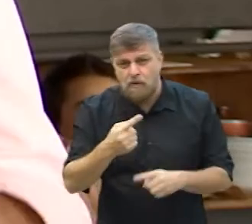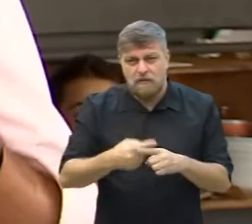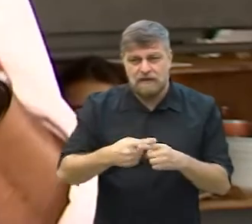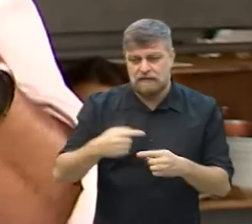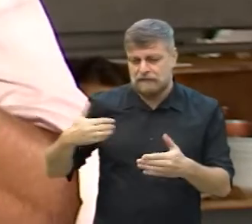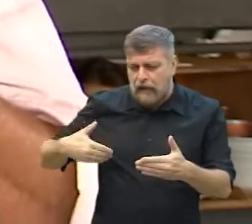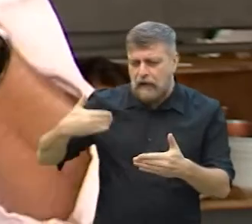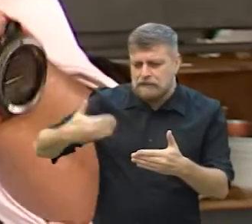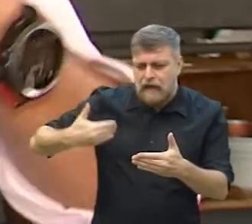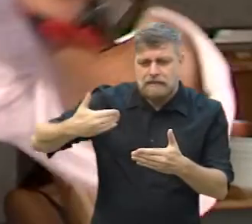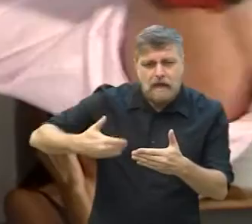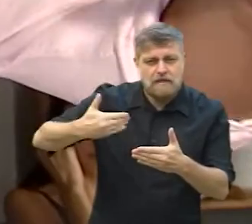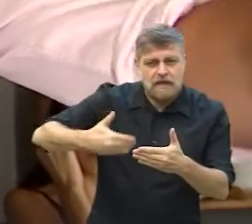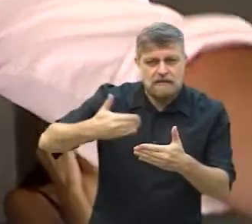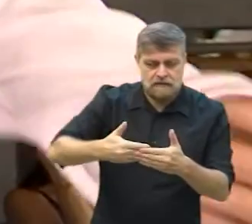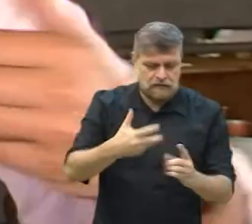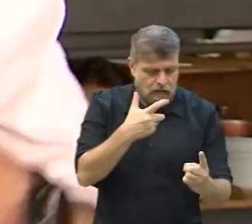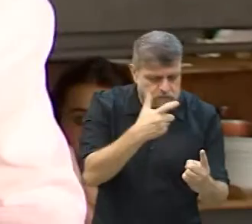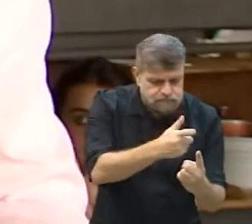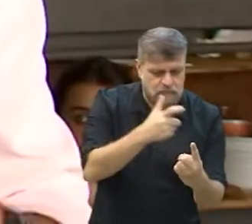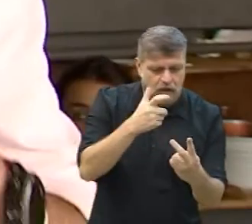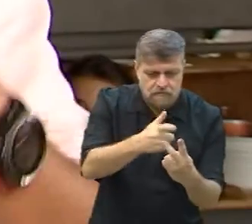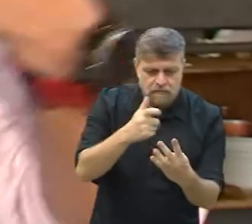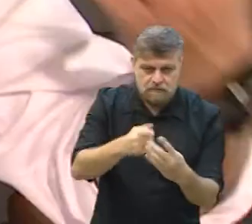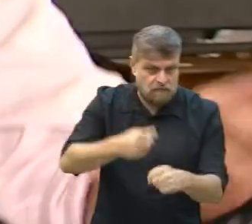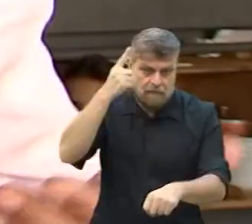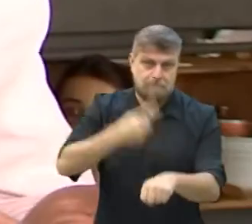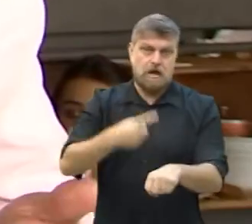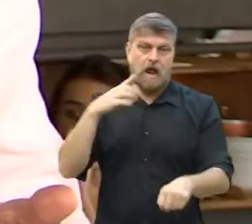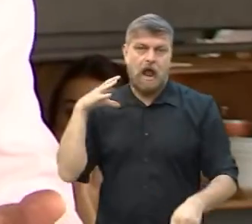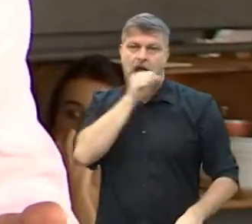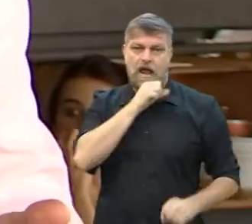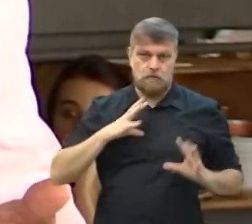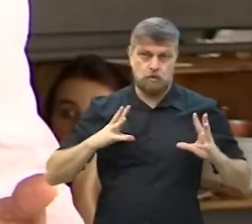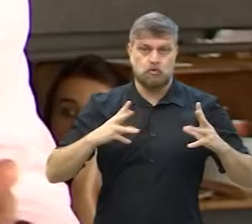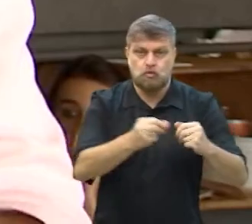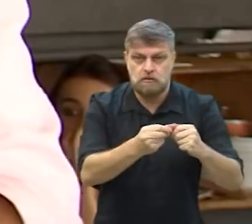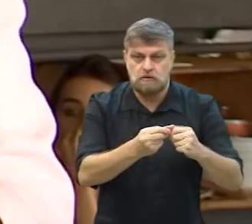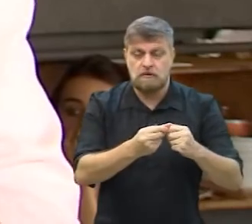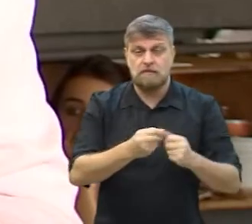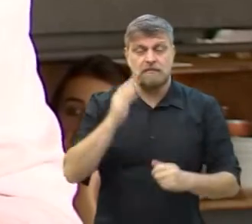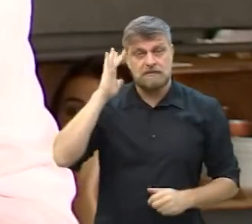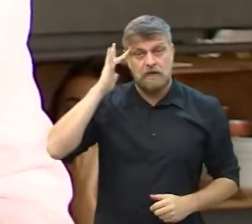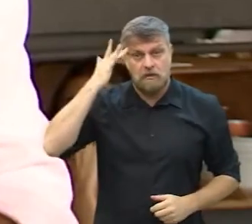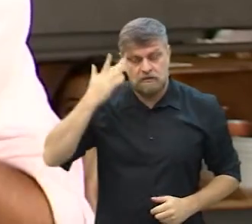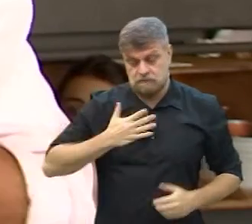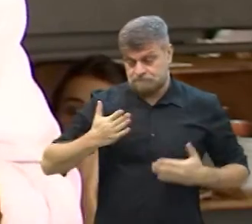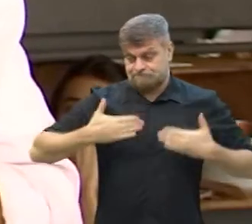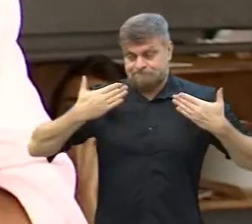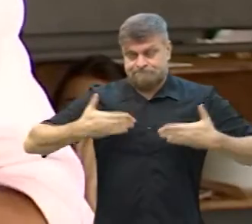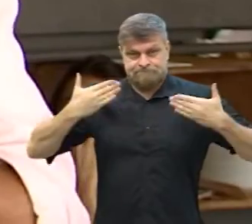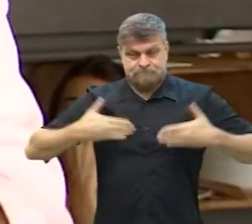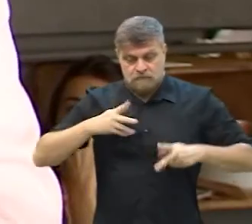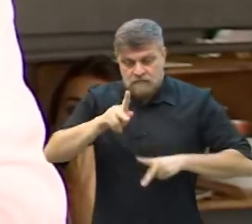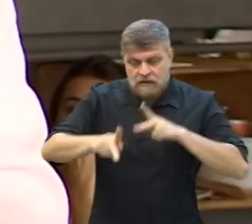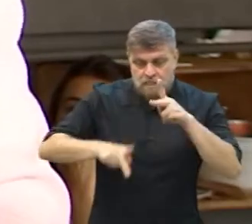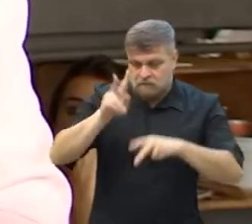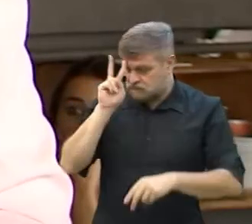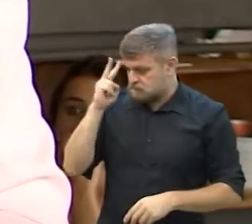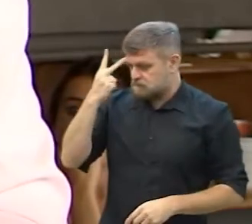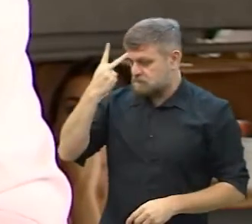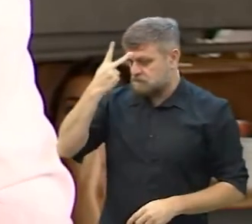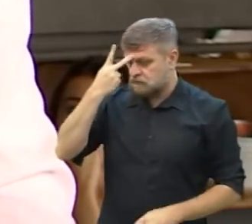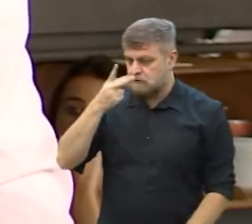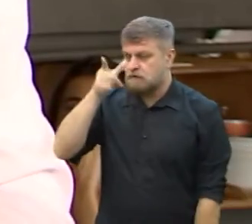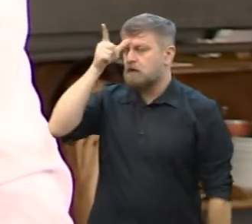né? Porque tem todo um faseamento da vacinação, essa vacinação não vai ser da noite para o dia, mas eu acho que o ânimo, tanto dos proprietários quanto da população,